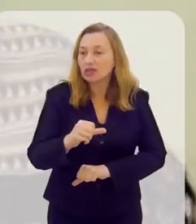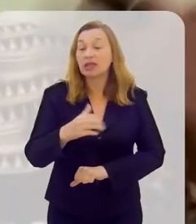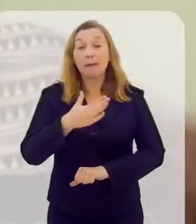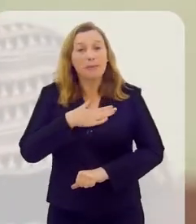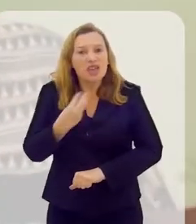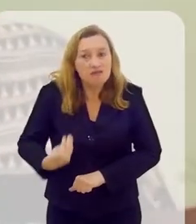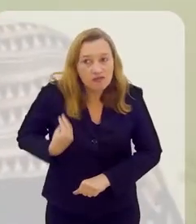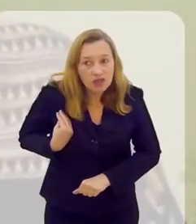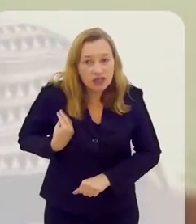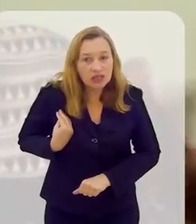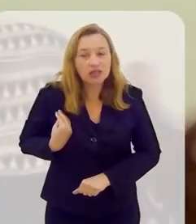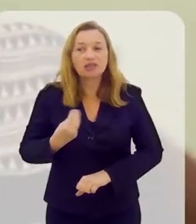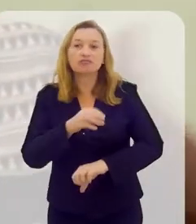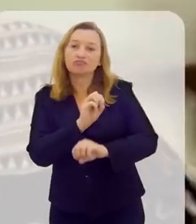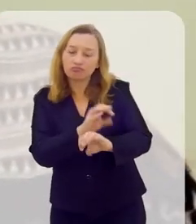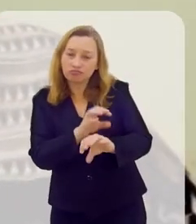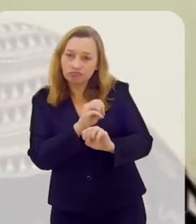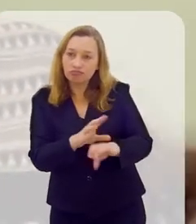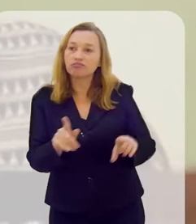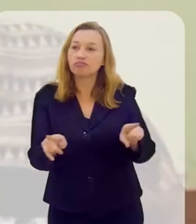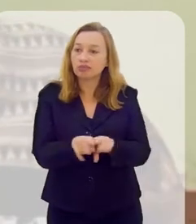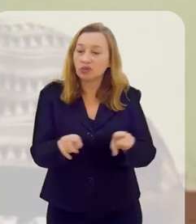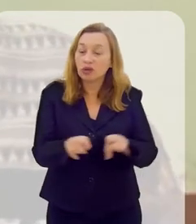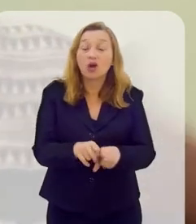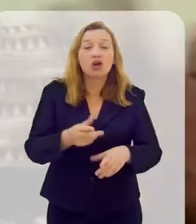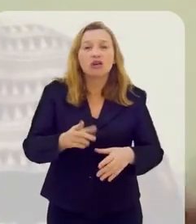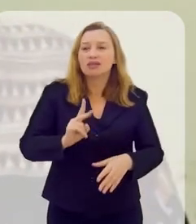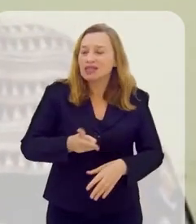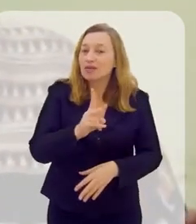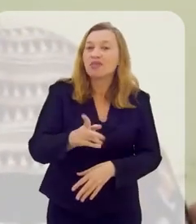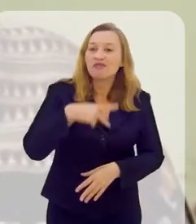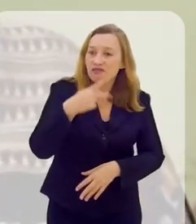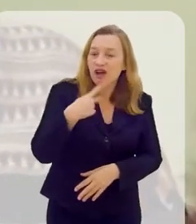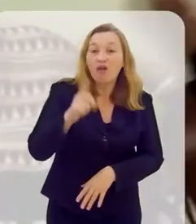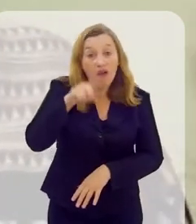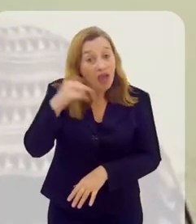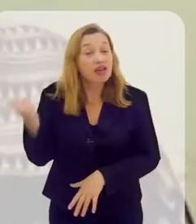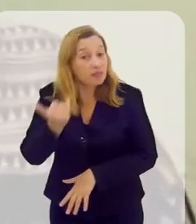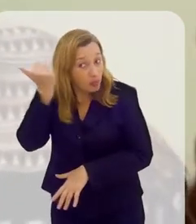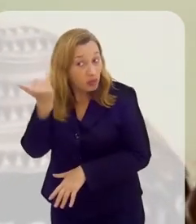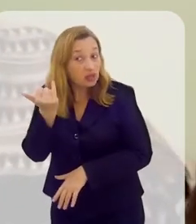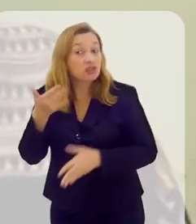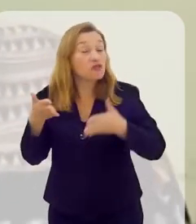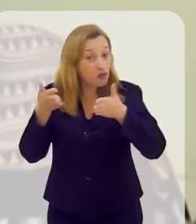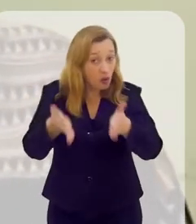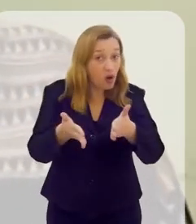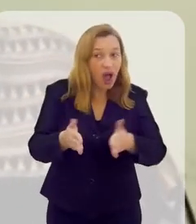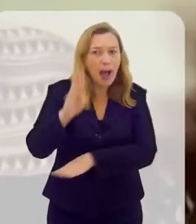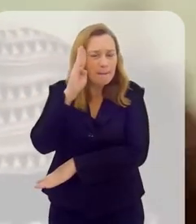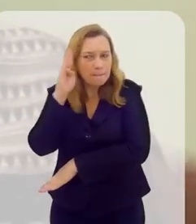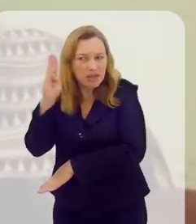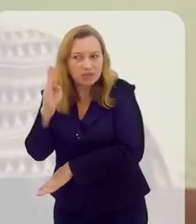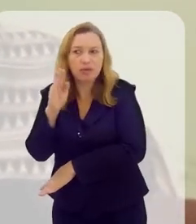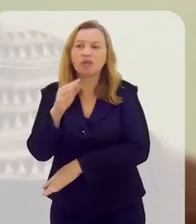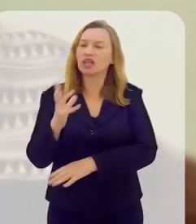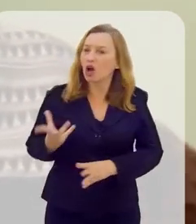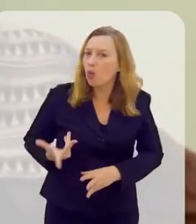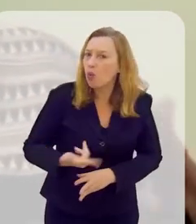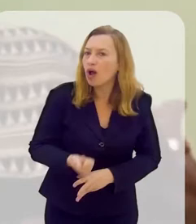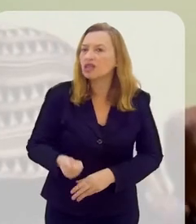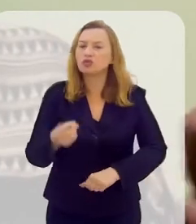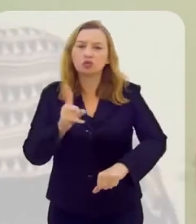transformação, inclusive da minha vida através da educação. Eu canso de falar isso é muito importante frisar isso, principalmente